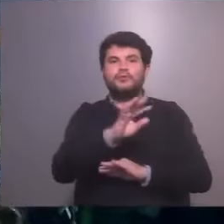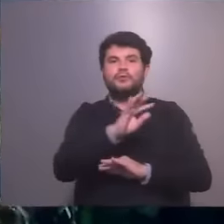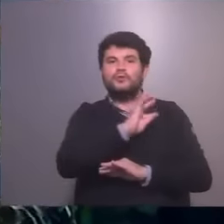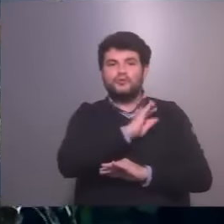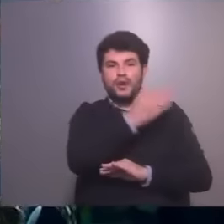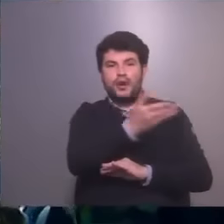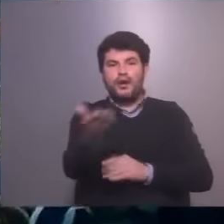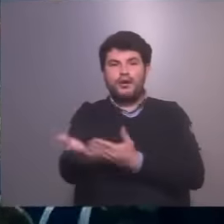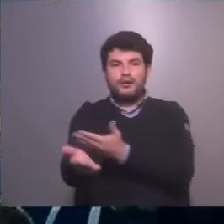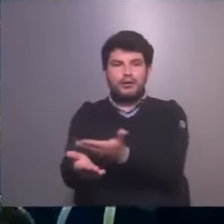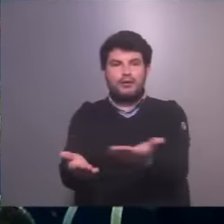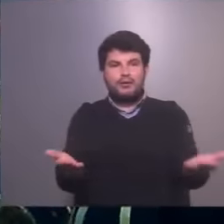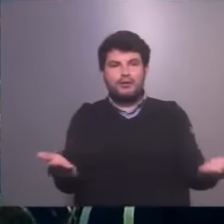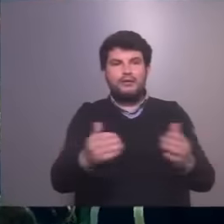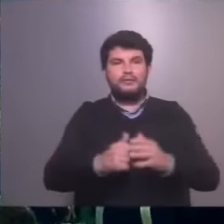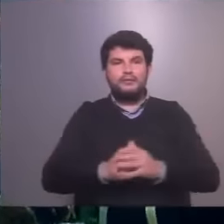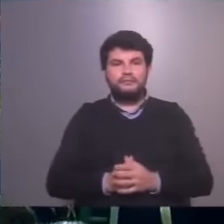Pax